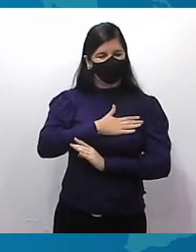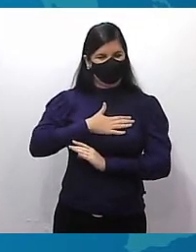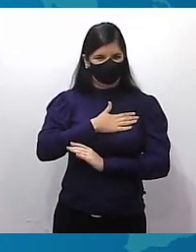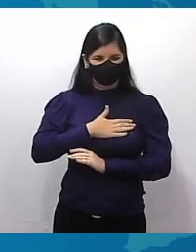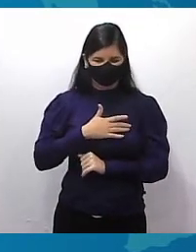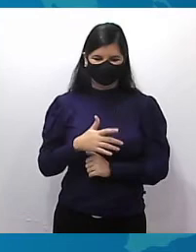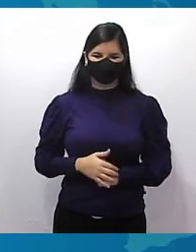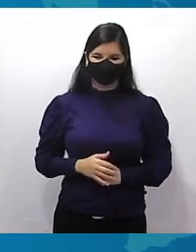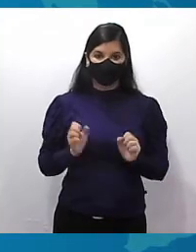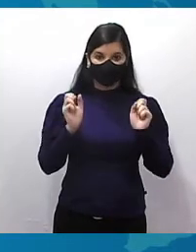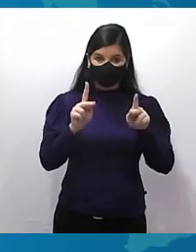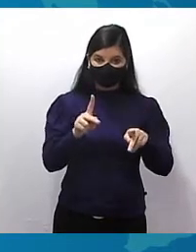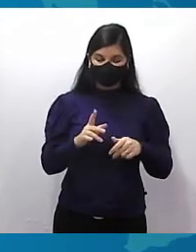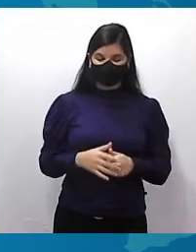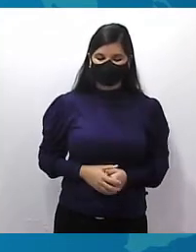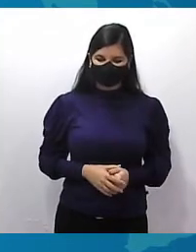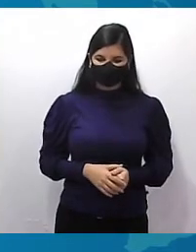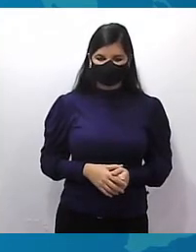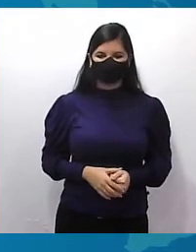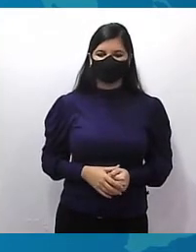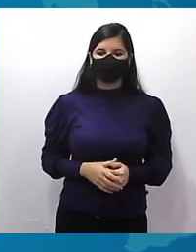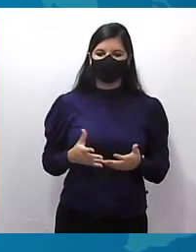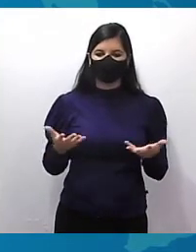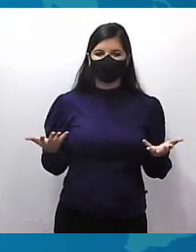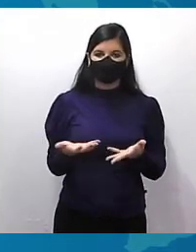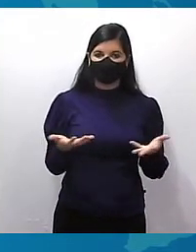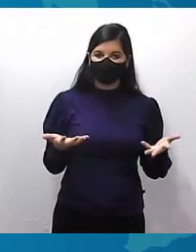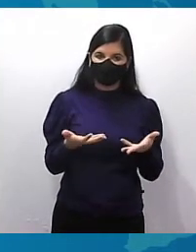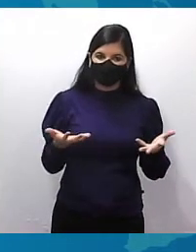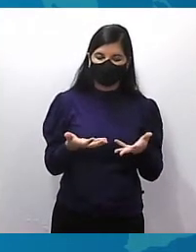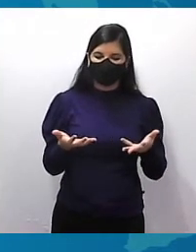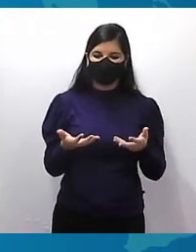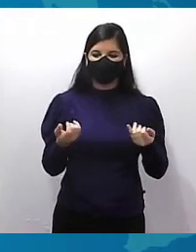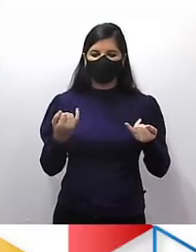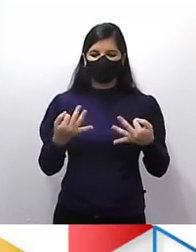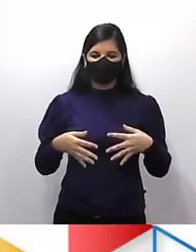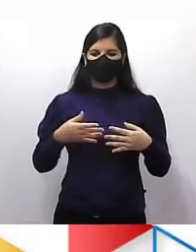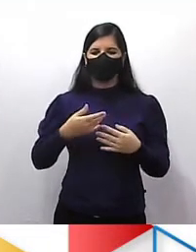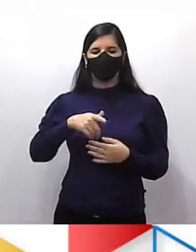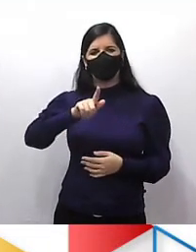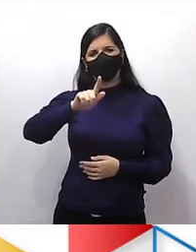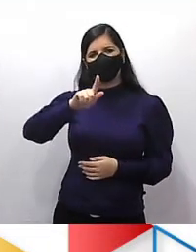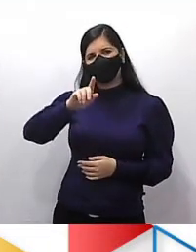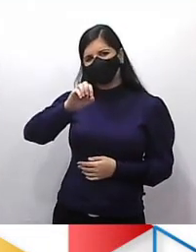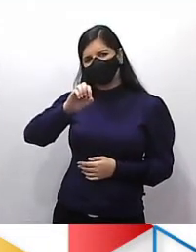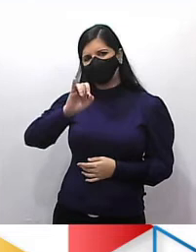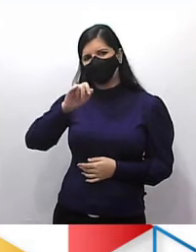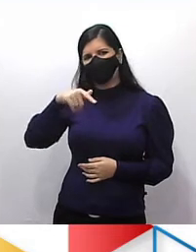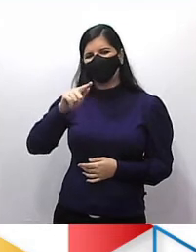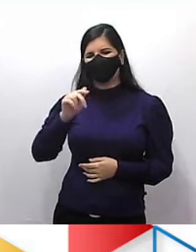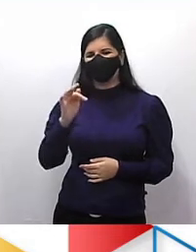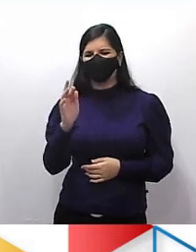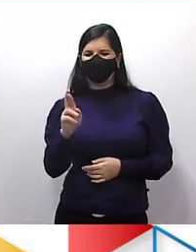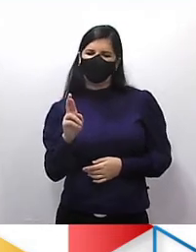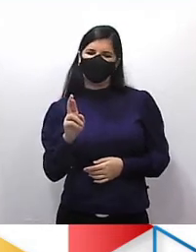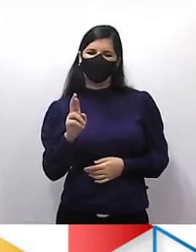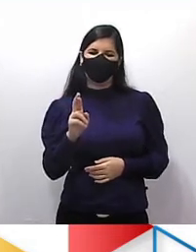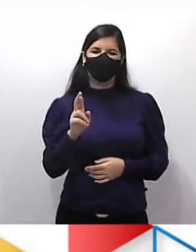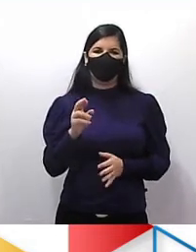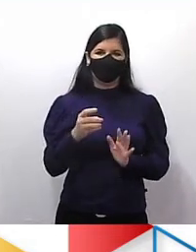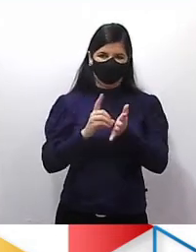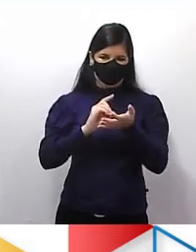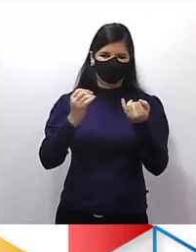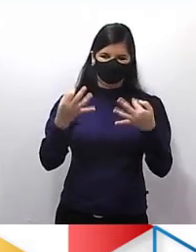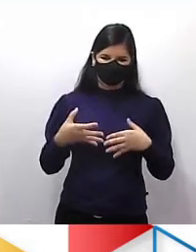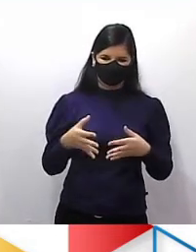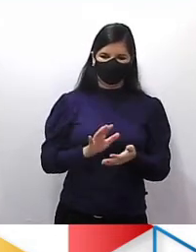bastante. Ok? Vamos lá! Seguindo aí, o que seria o going to que a gente vai ver?